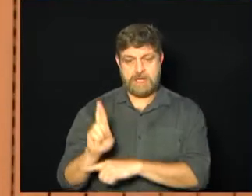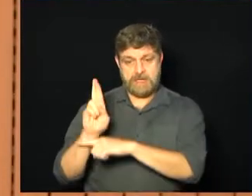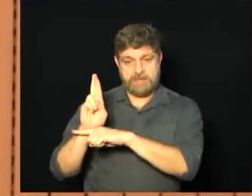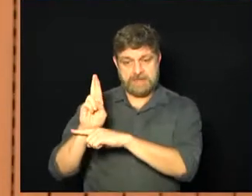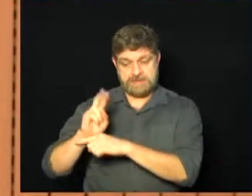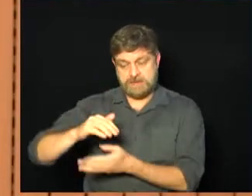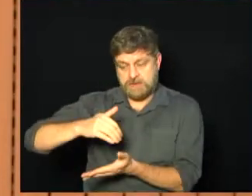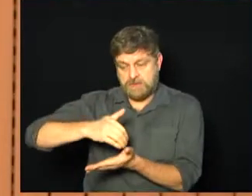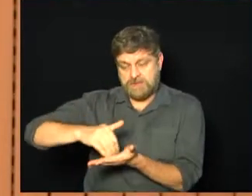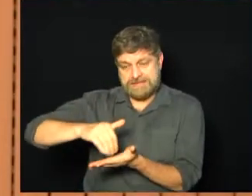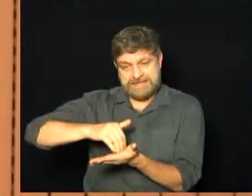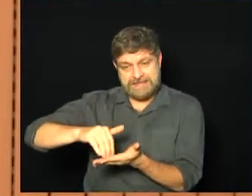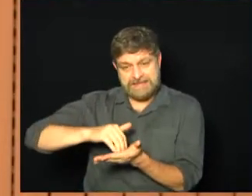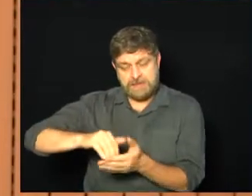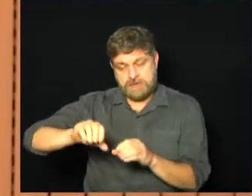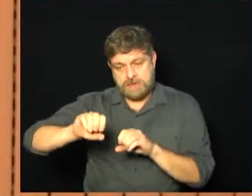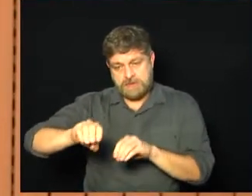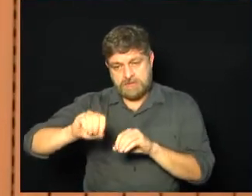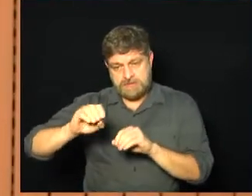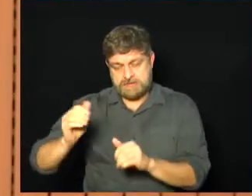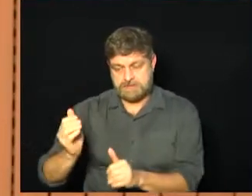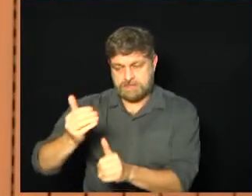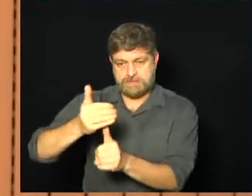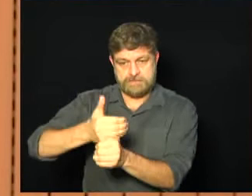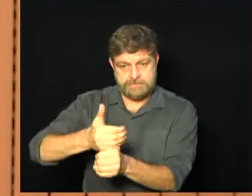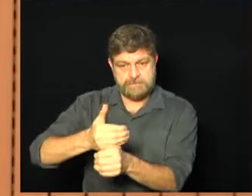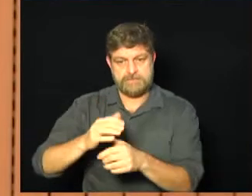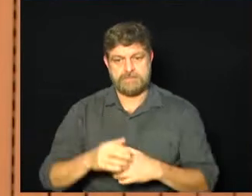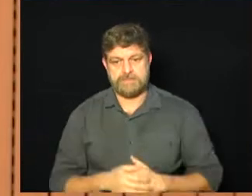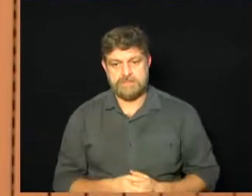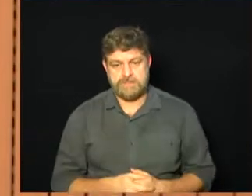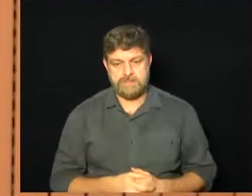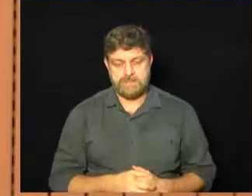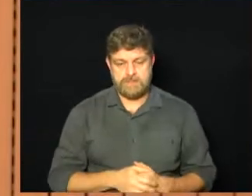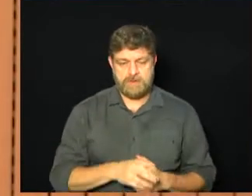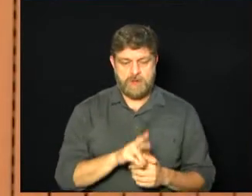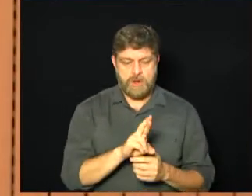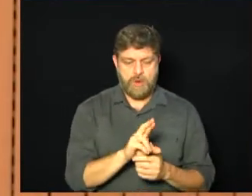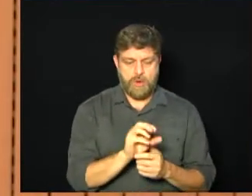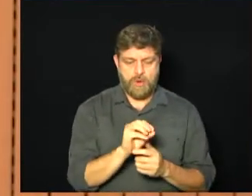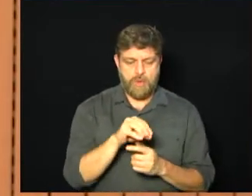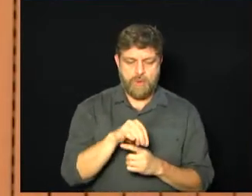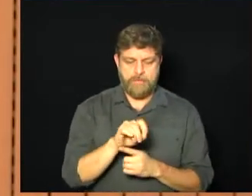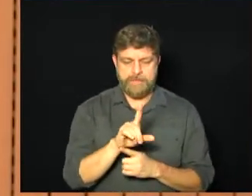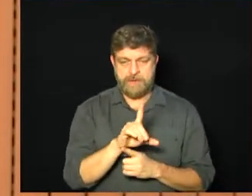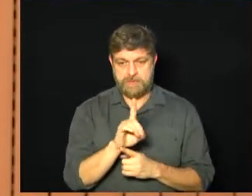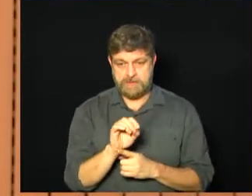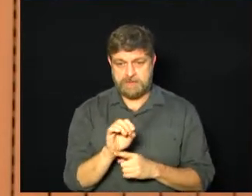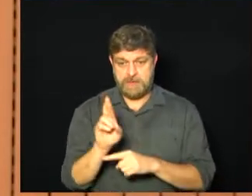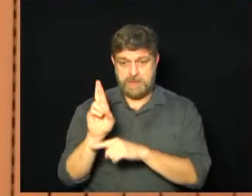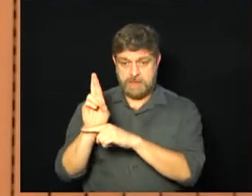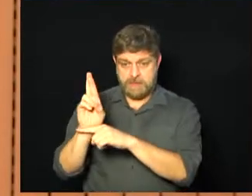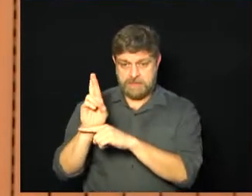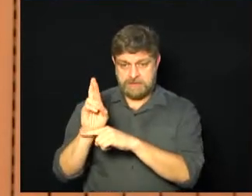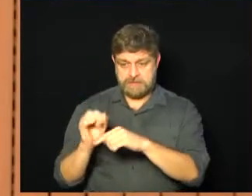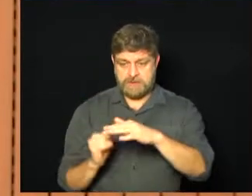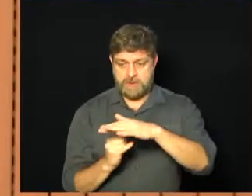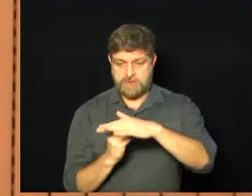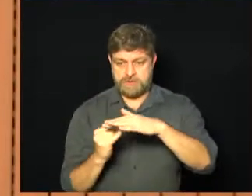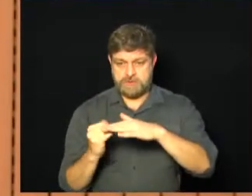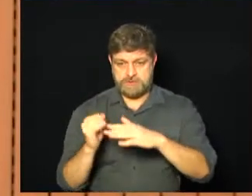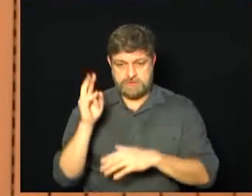Educação, José Tadeu Jorge. Senhora Romilda Baldim, representando o Instituto